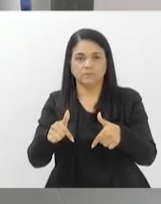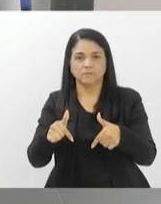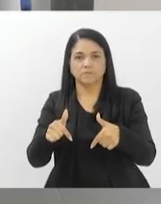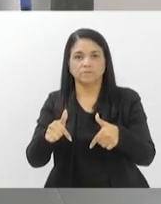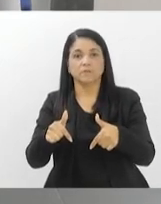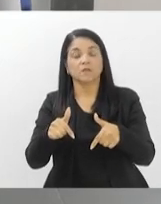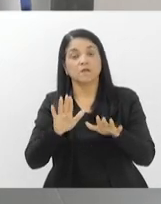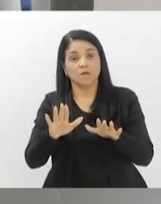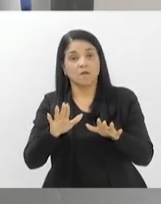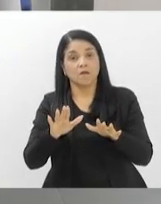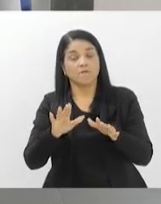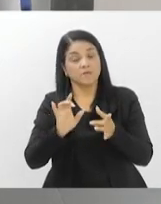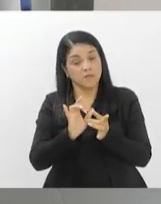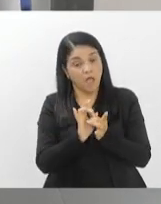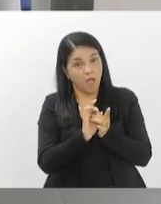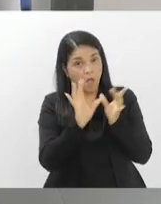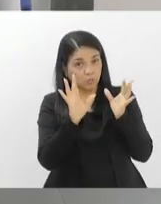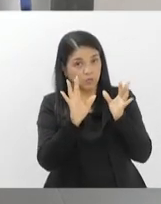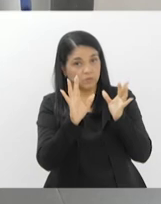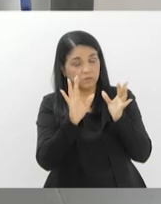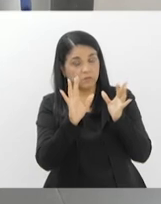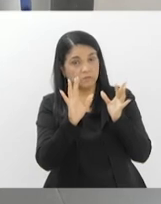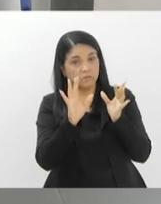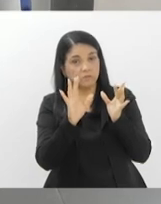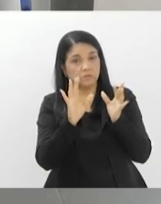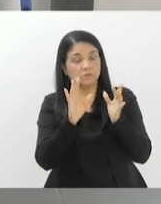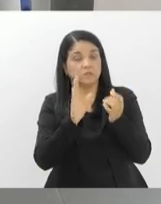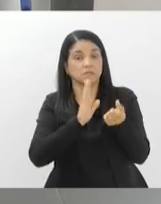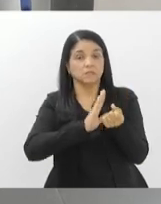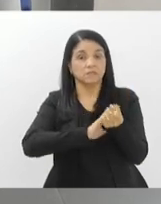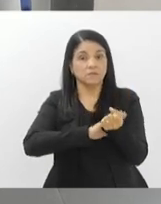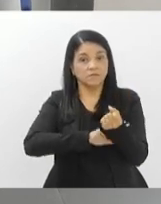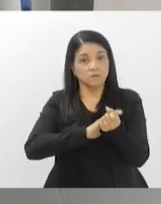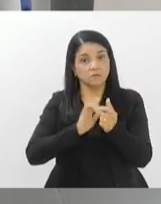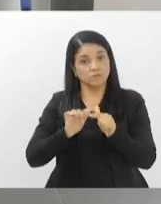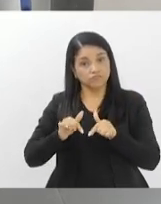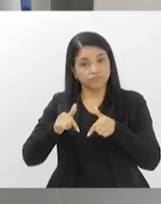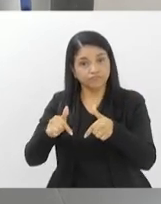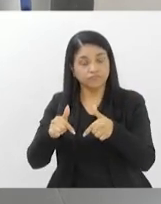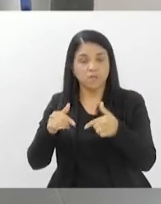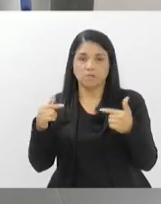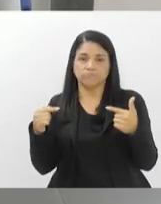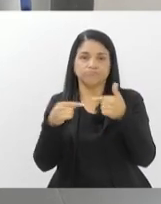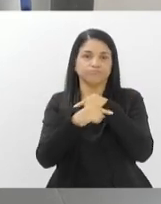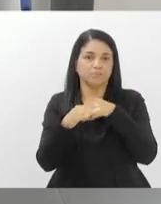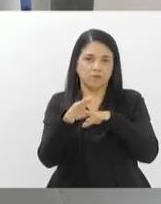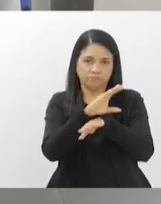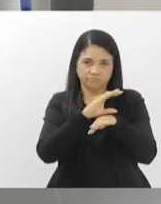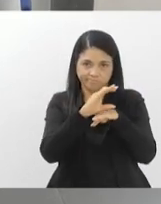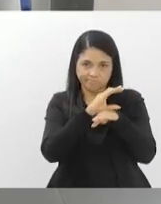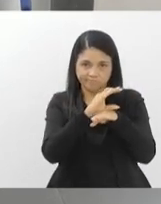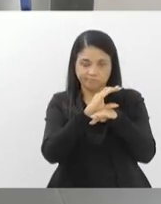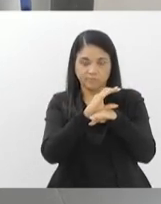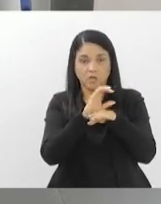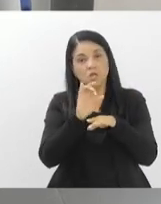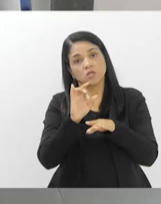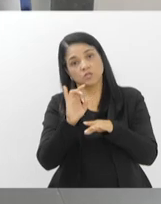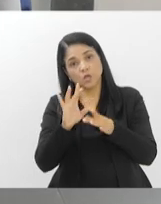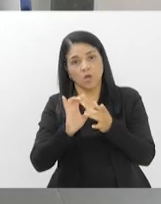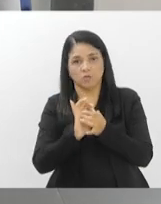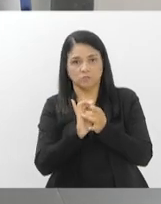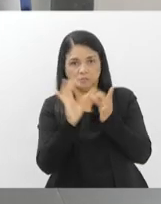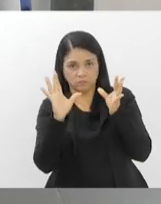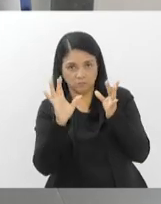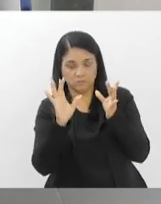ainda que sejam meramente autorizativos, se ele tem vício de iniciativa, eles são inconstitucionais, ainda que sejam somente autorizativos.